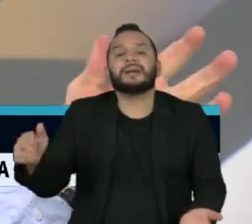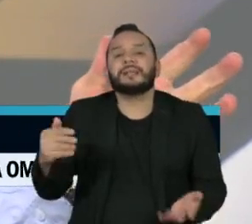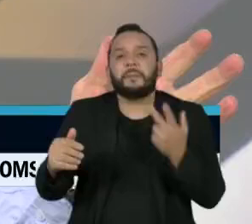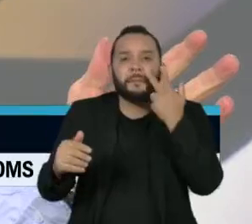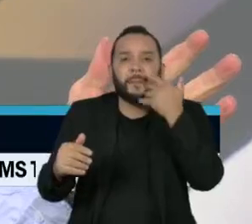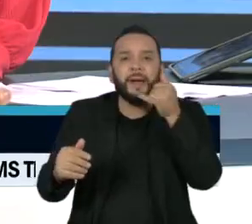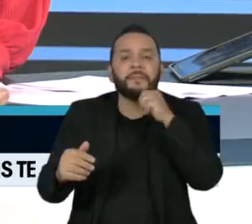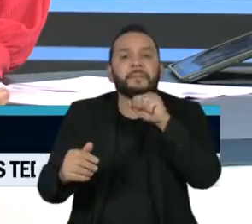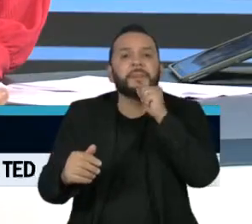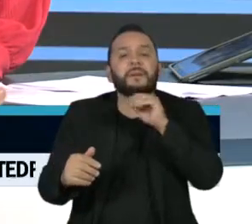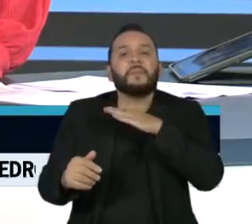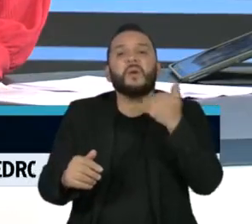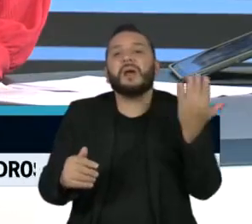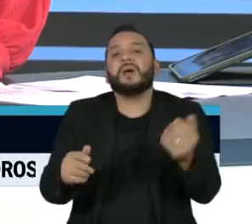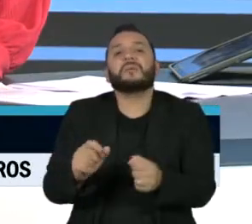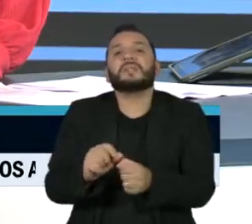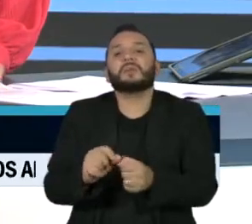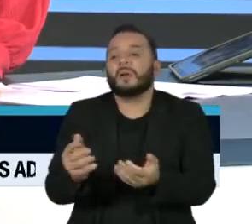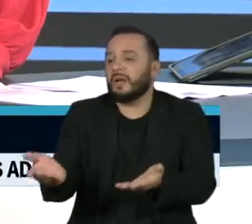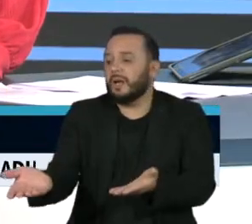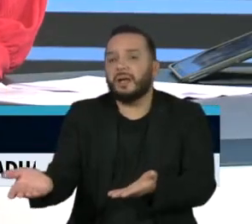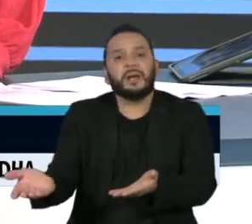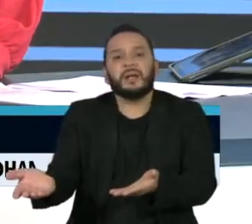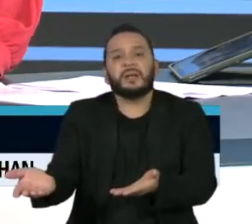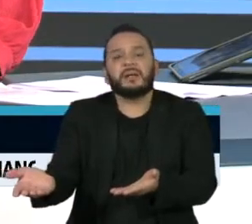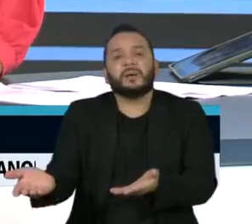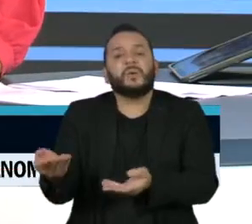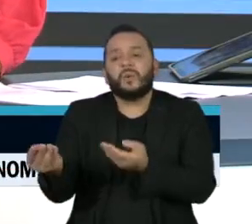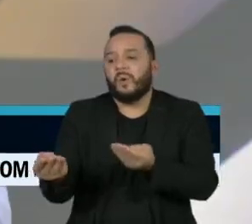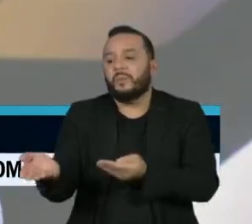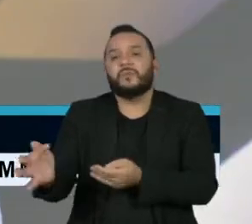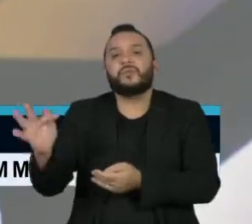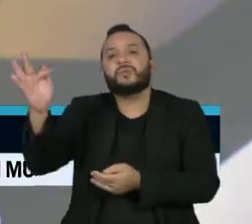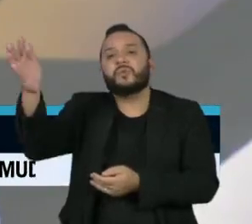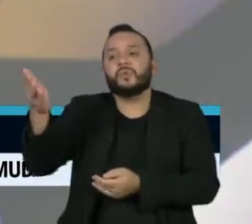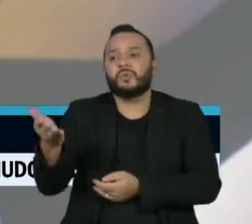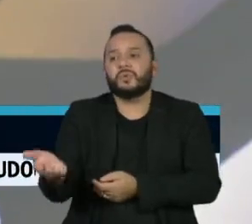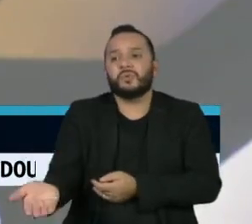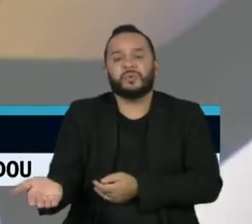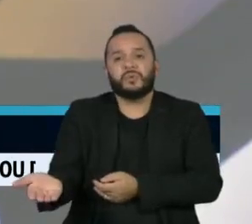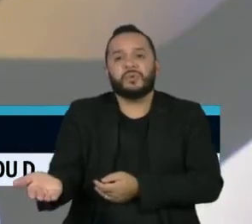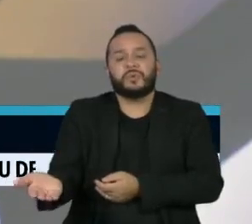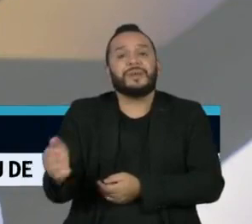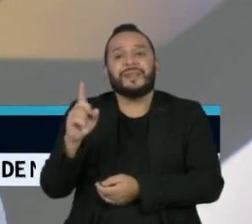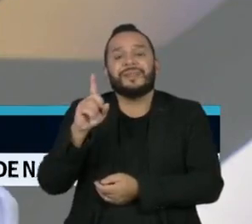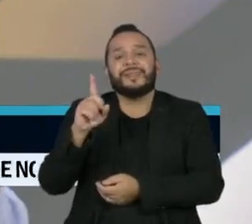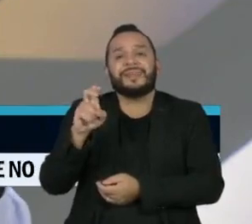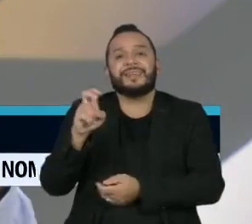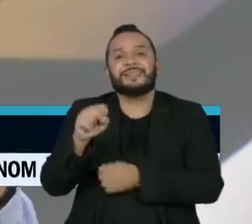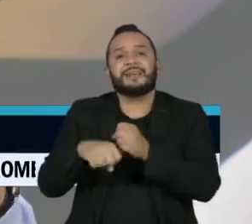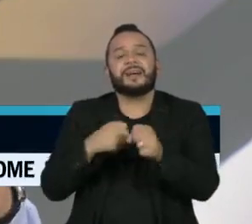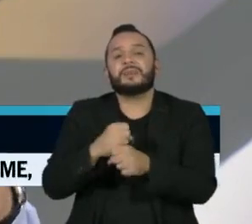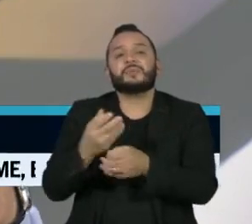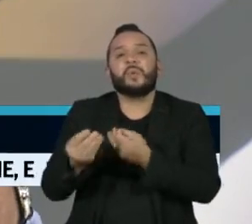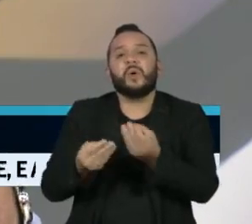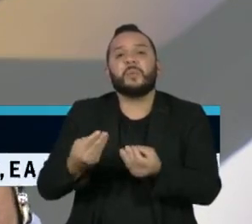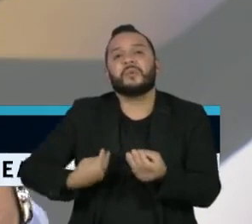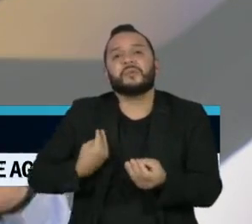de 250 mil órfãos. O que esses órfãos vão ser daqui a 10, 15 anos? Que tipo